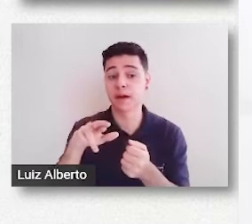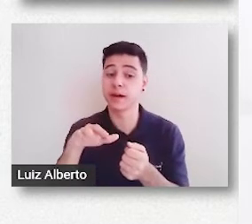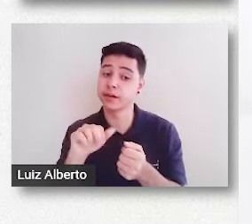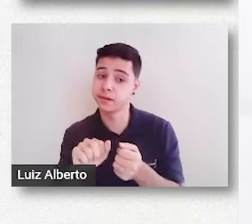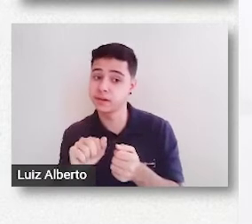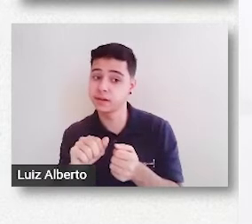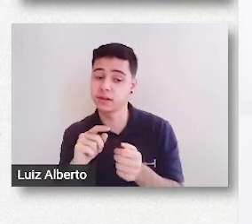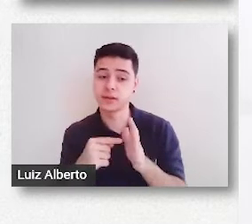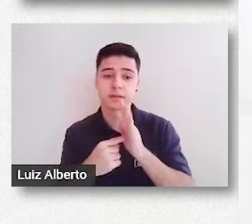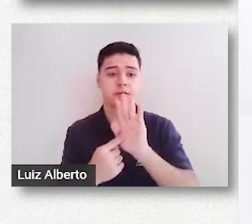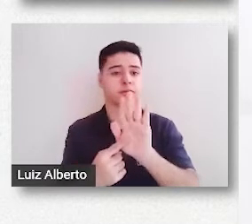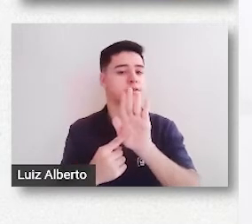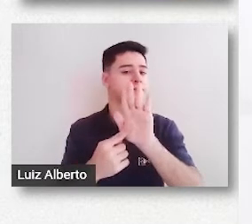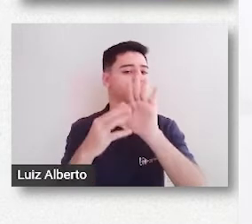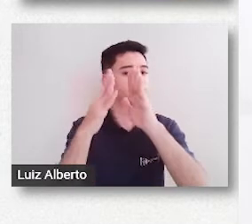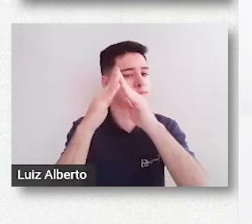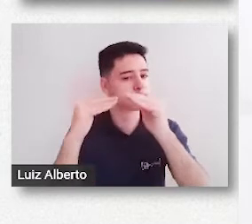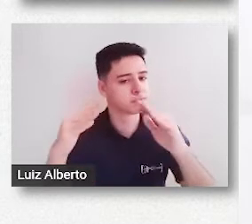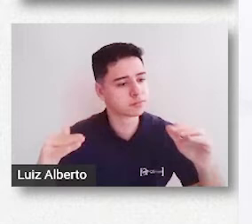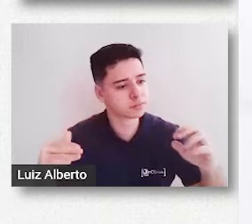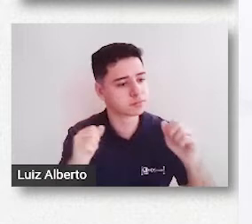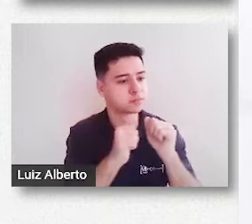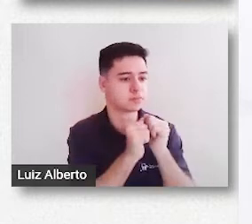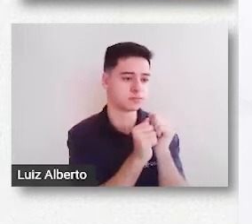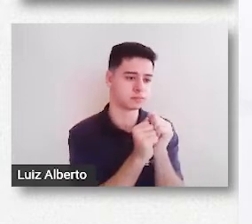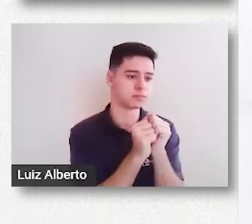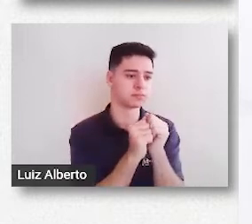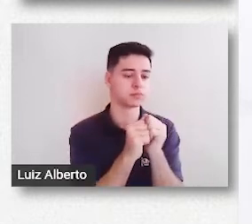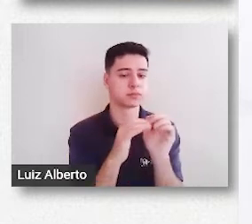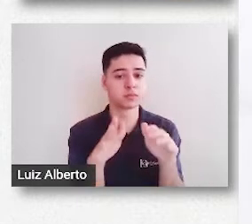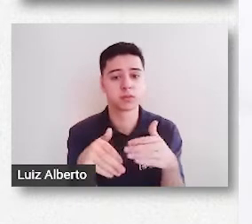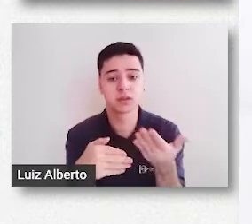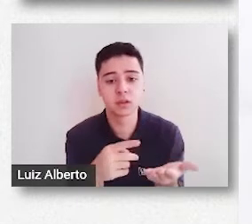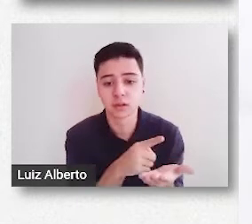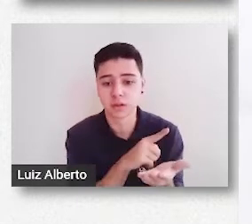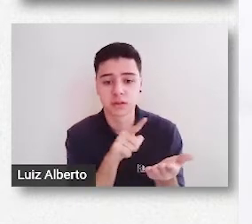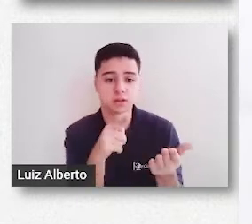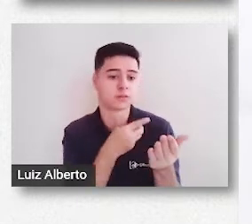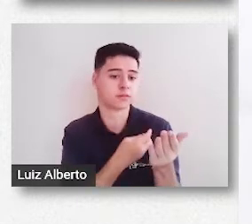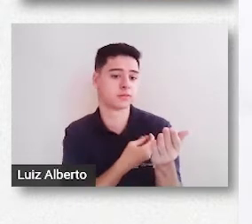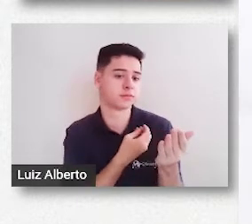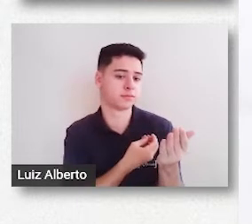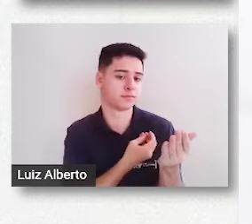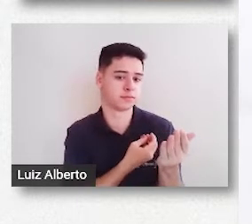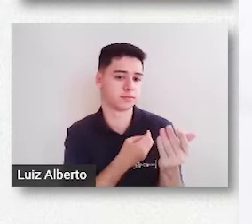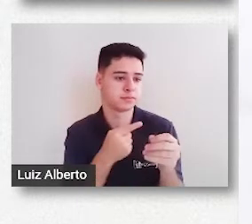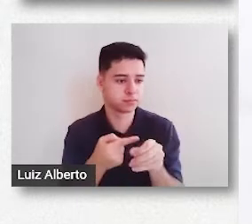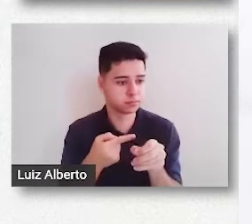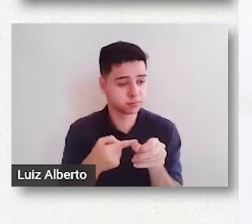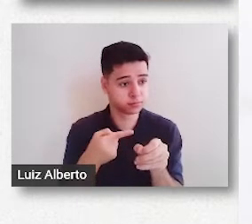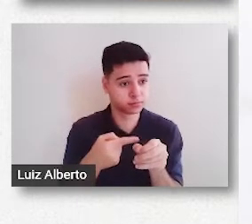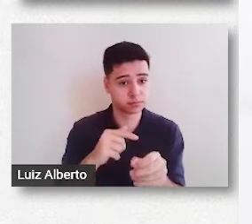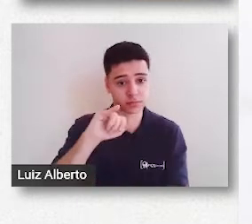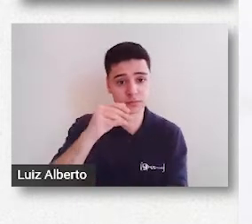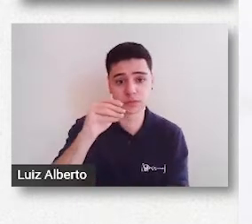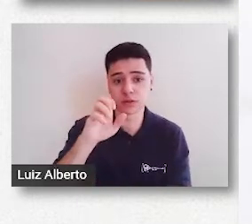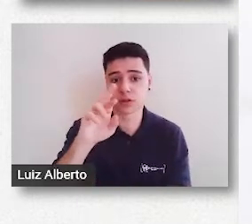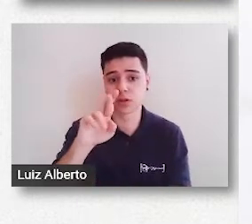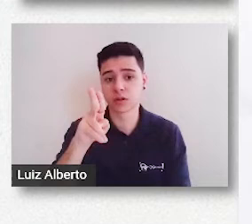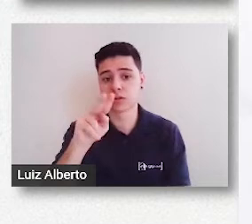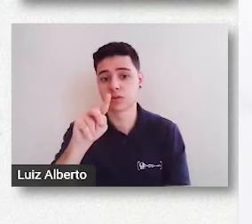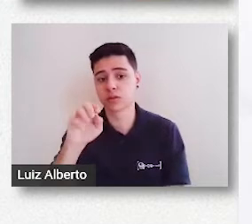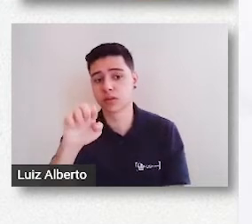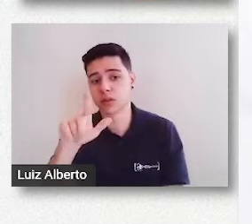Essa aparição do anjo para o casal. Então, eles teriam vivido em Jerusalém nesse período, né? Onde